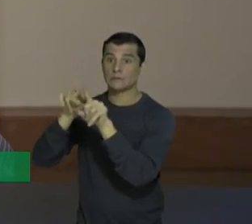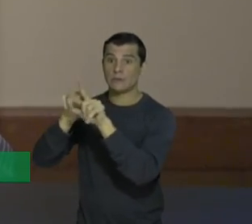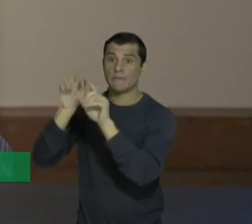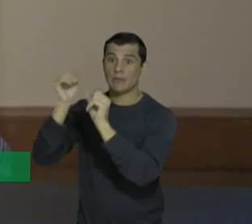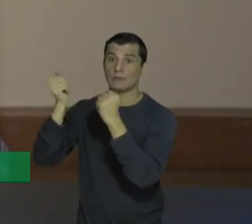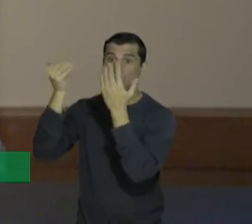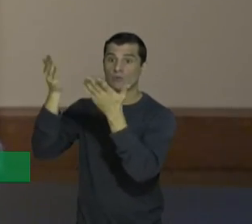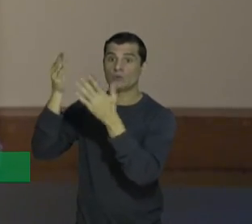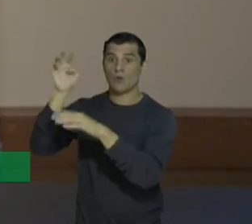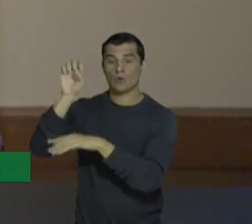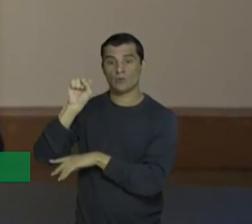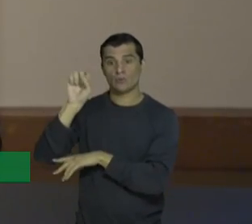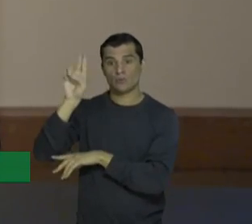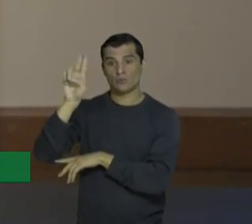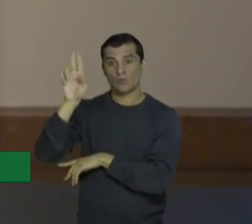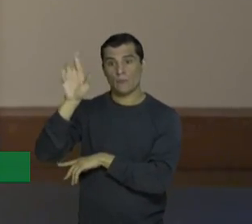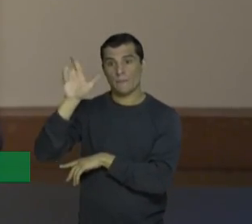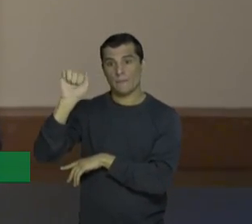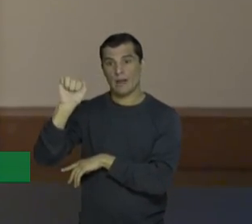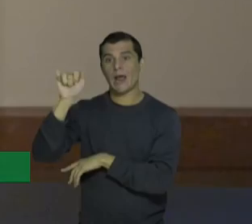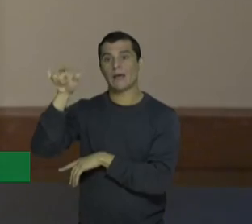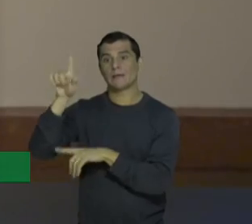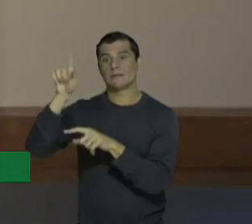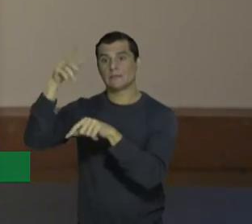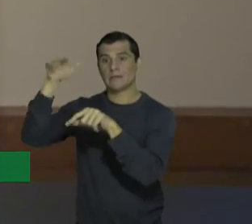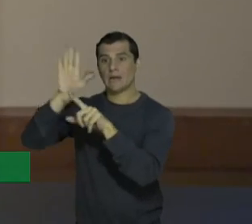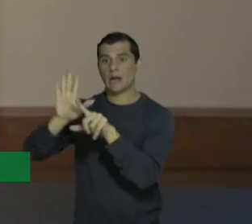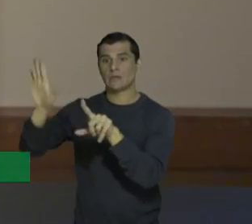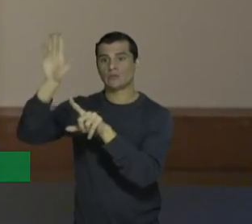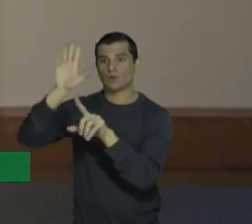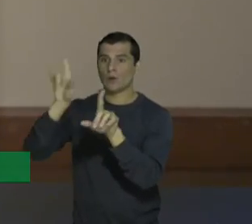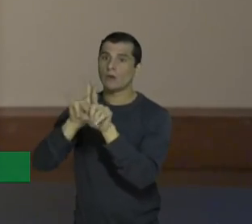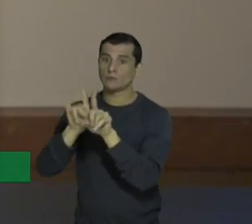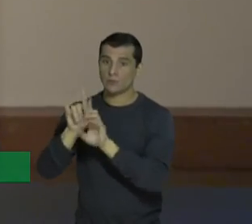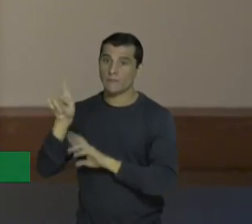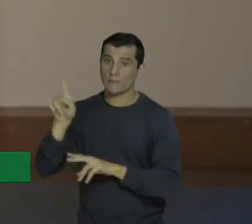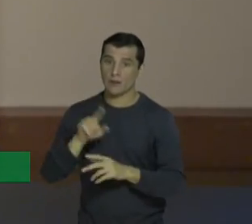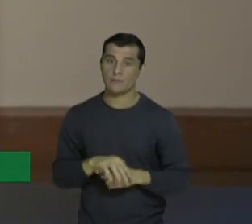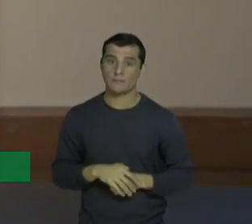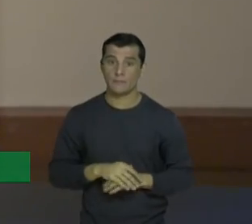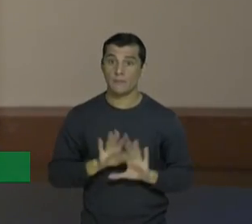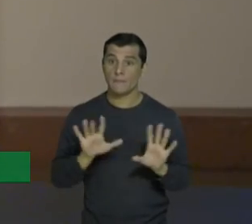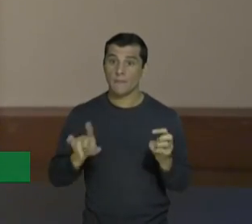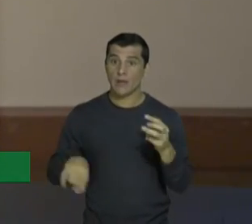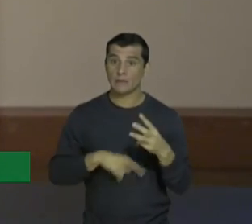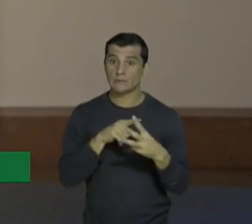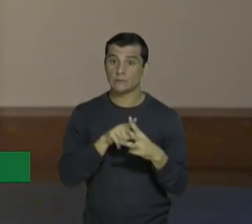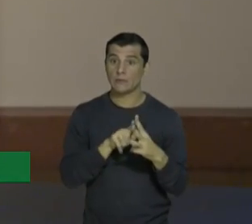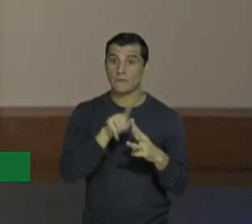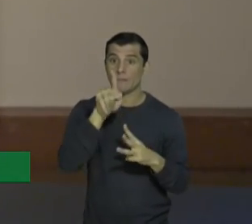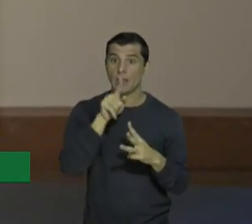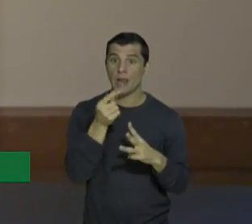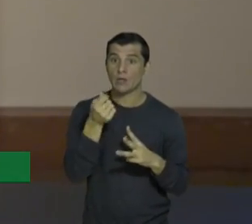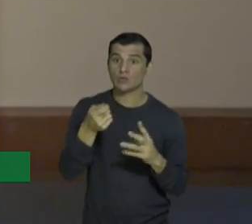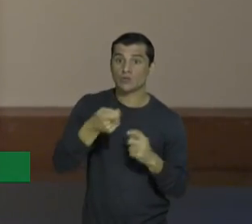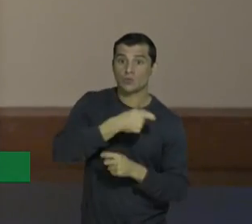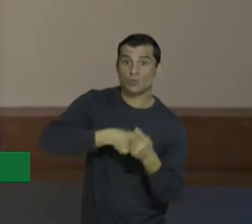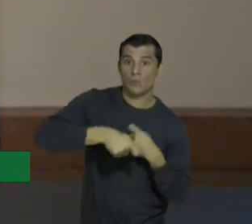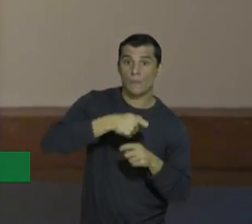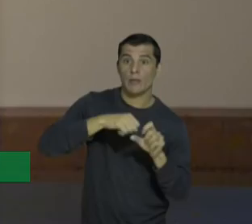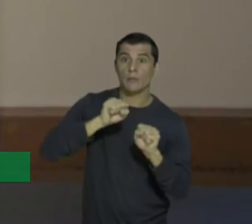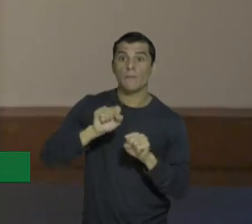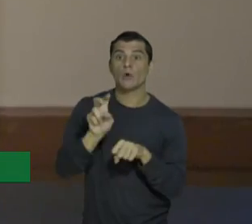também né somente o Pilar do Comércio pode ser implementado de maneira